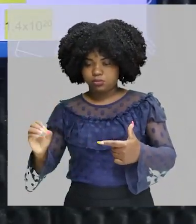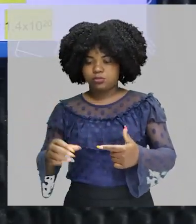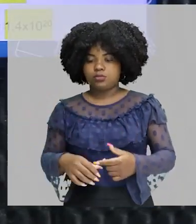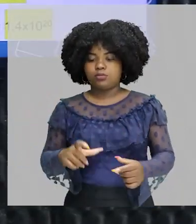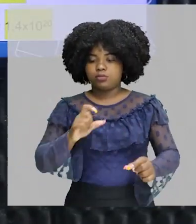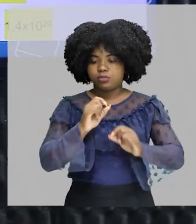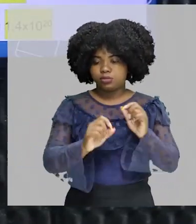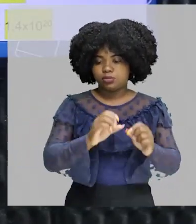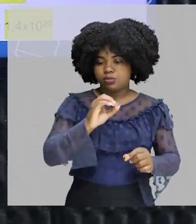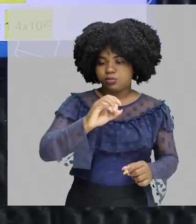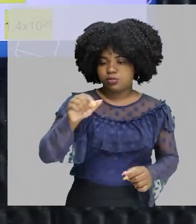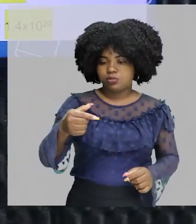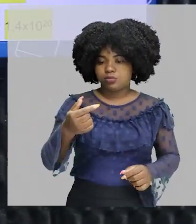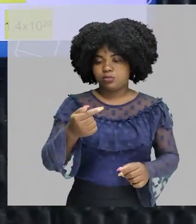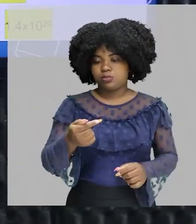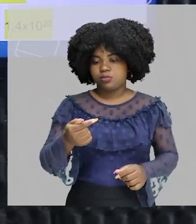ou